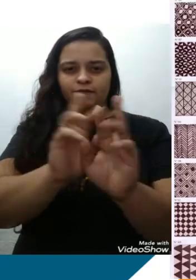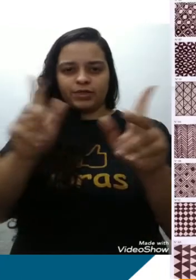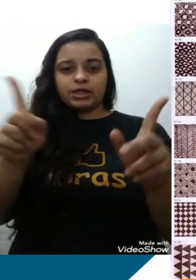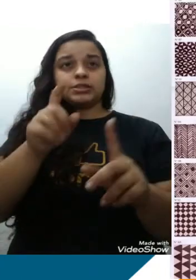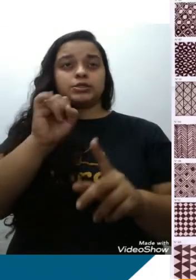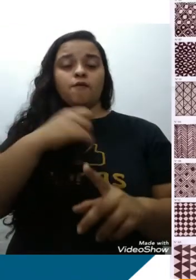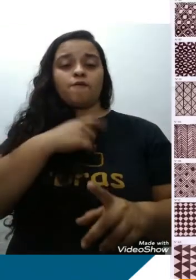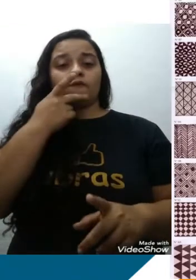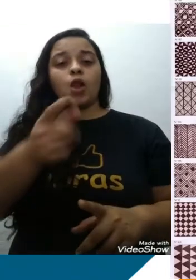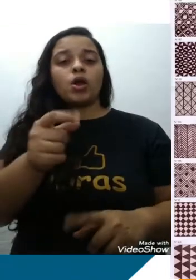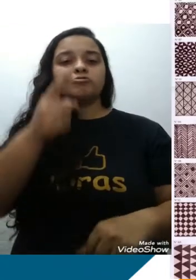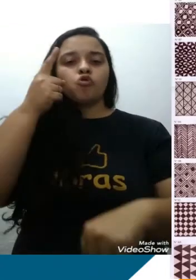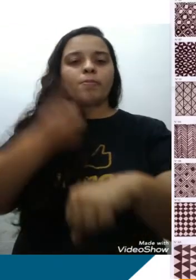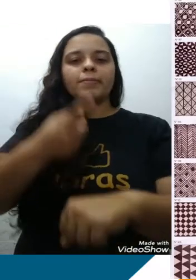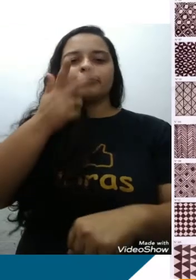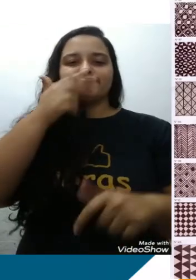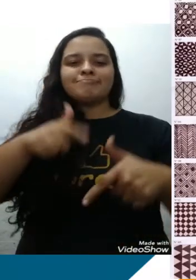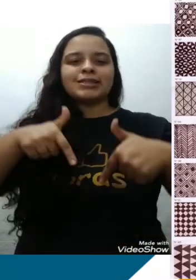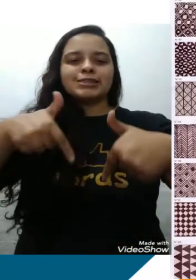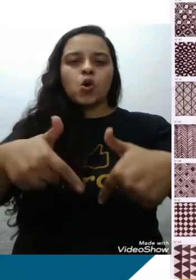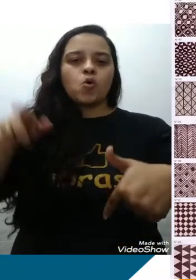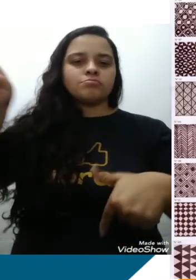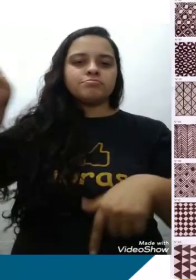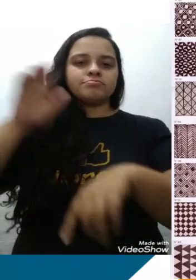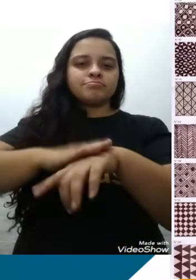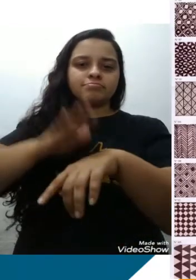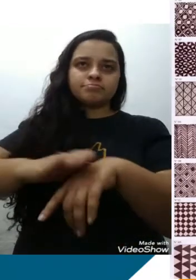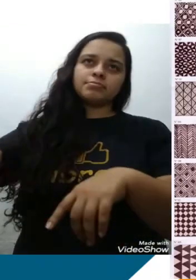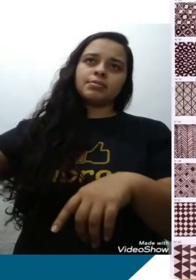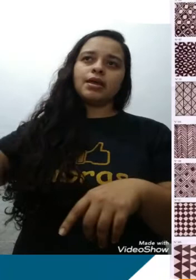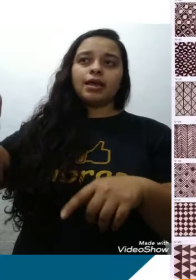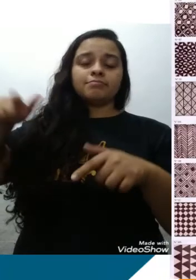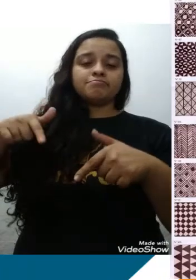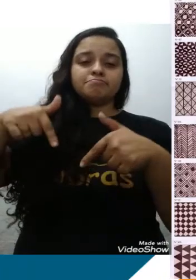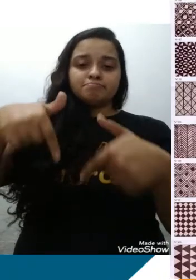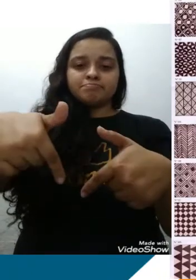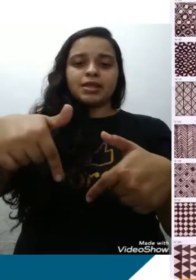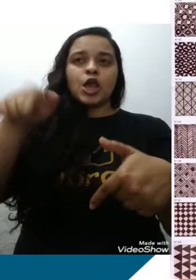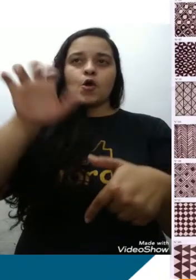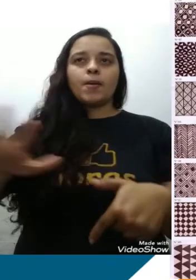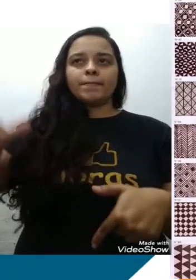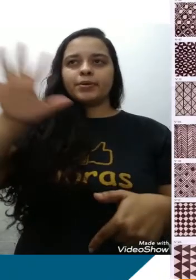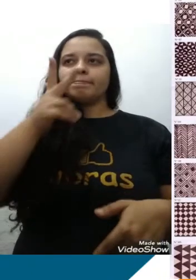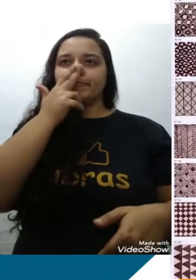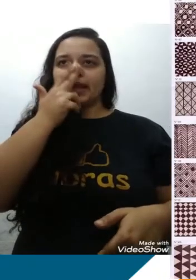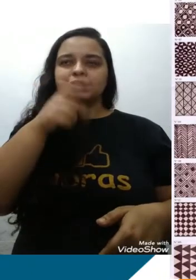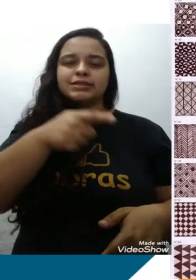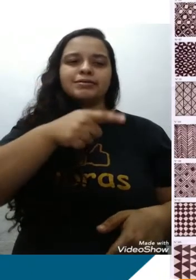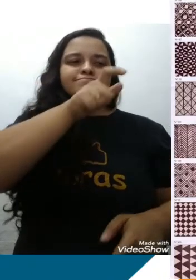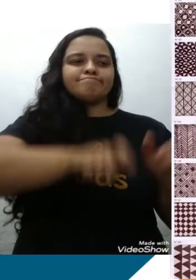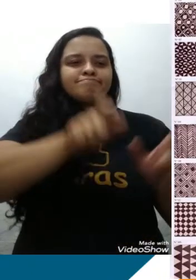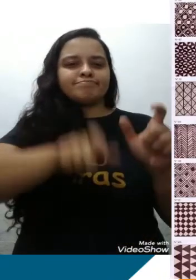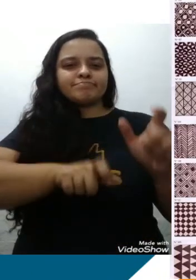diferença. Quando a gente fala em descobrimento, é um olhar que parte da ação dos europeus e desconsidera os povos originários, Quando a